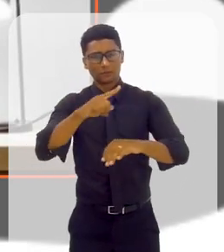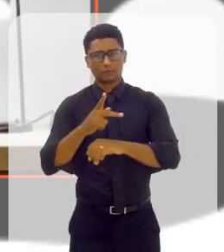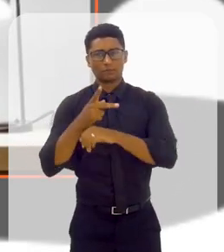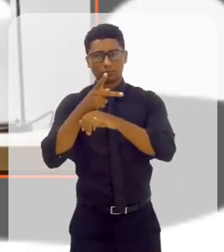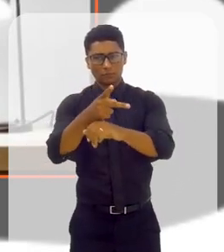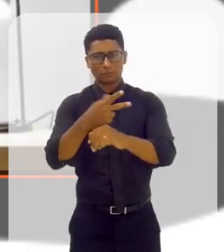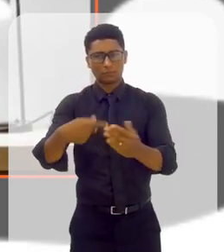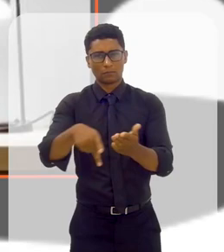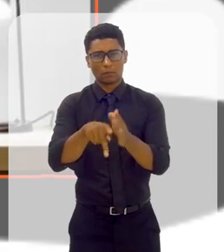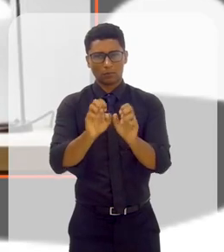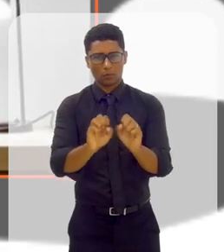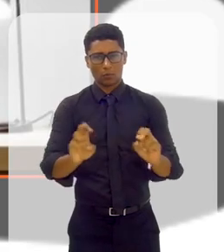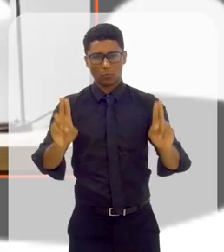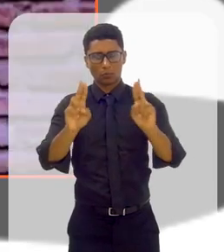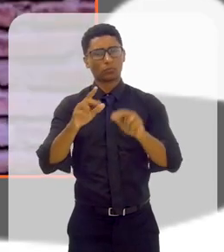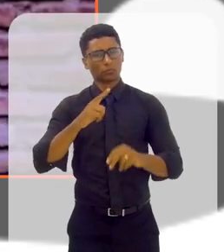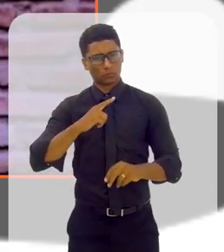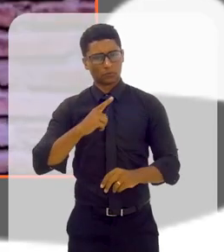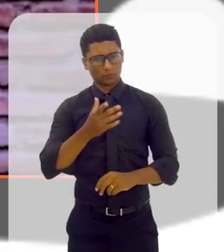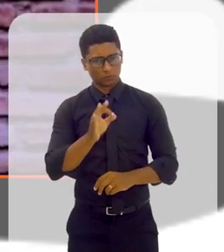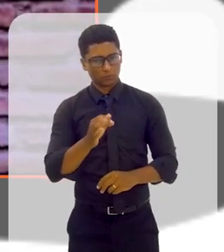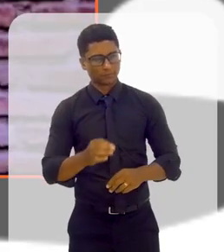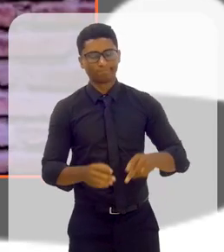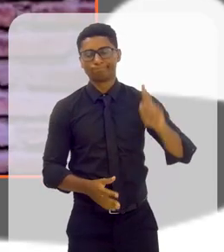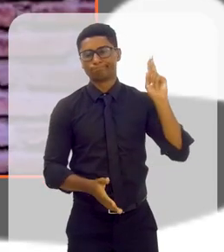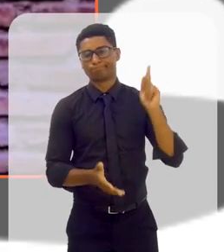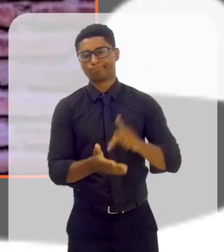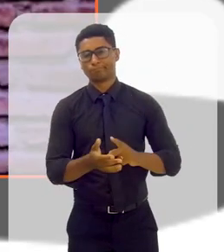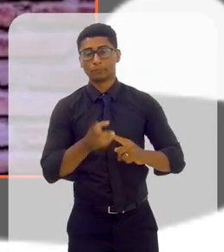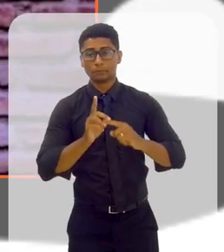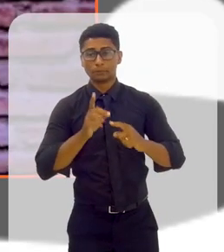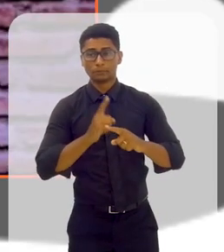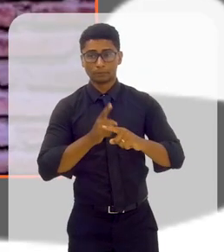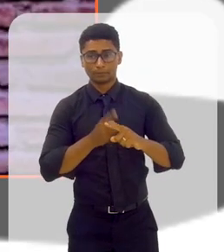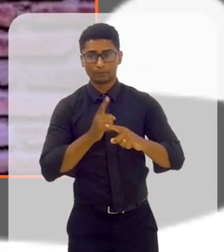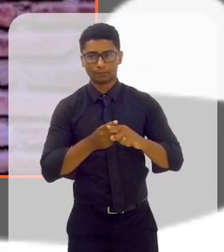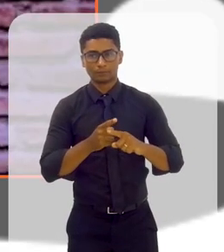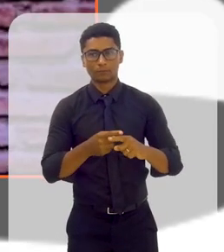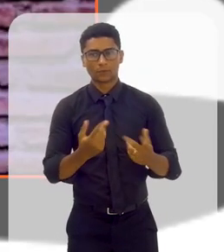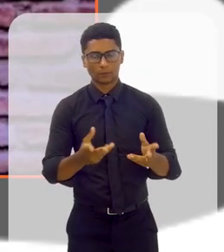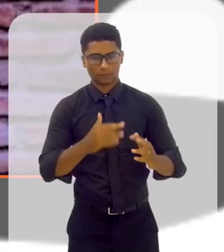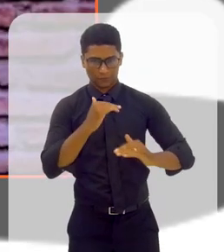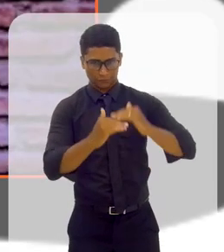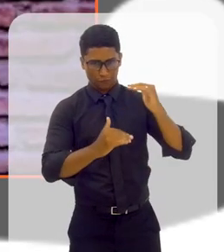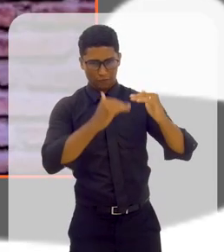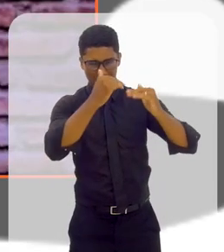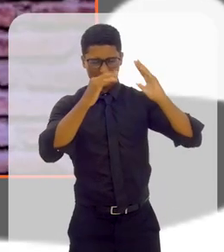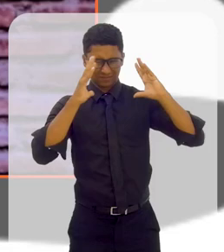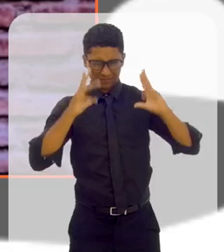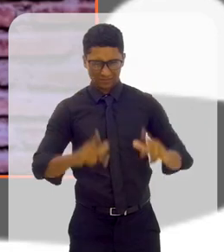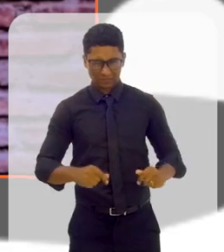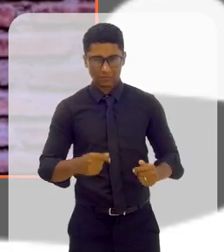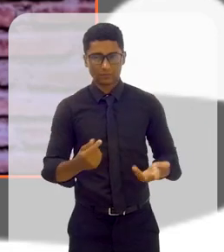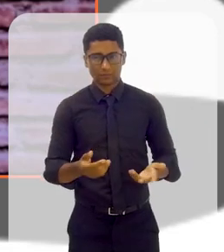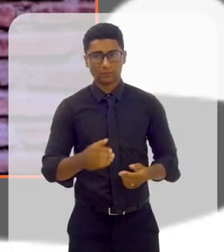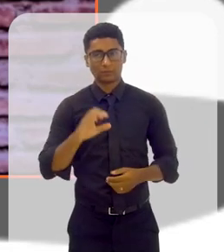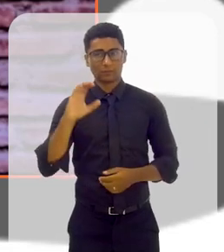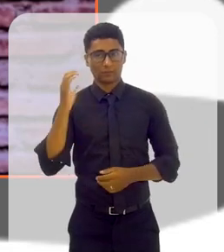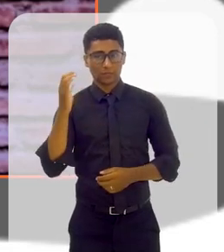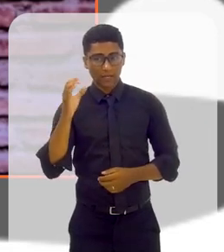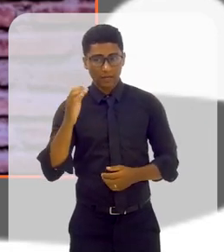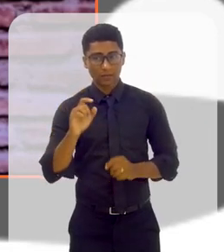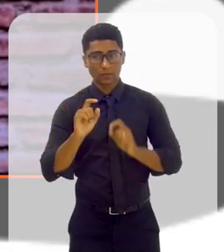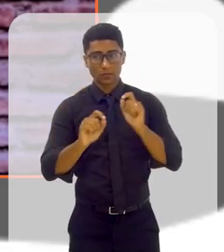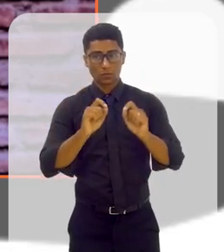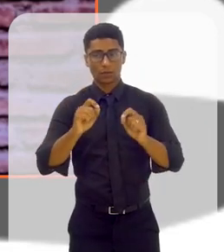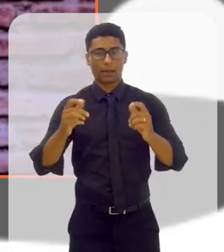Project pela ONU, não é isso? Exatamente. Porque dentro do mecanismo de desenvolvimento limpo, o nosso crédito foi considerado um crédito